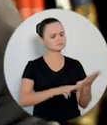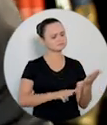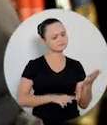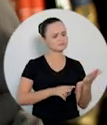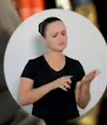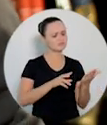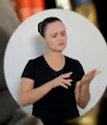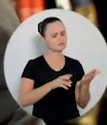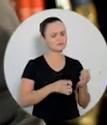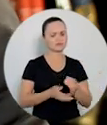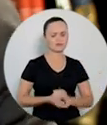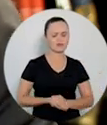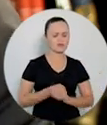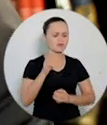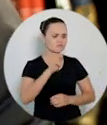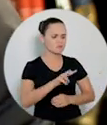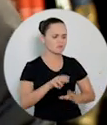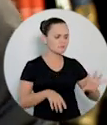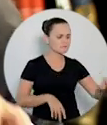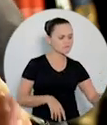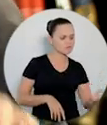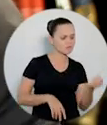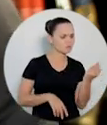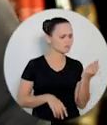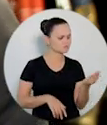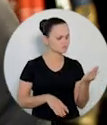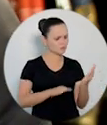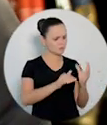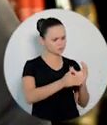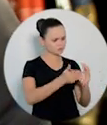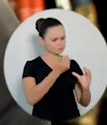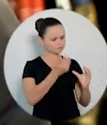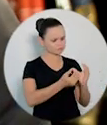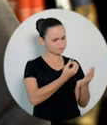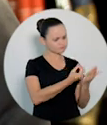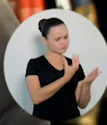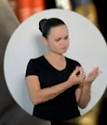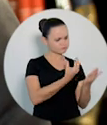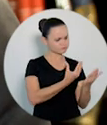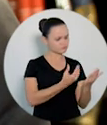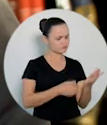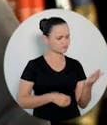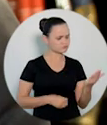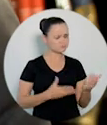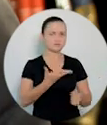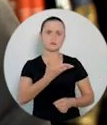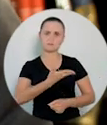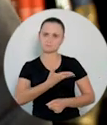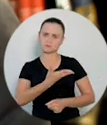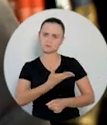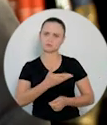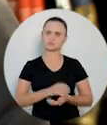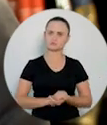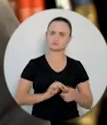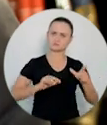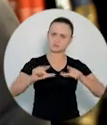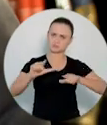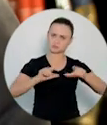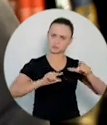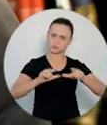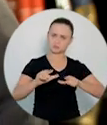trabalhando, e quando eu parei de trabalhar, eu fui olhar meu telefone e tinha uma mensagem de um amigo que participou do processo